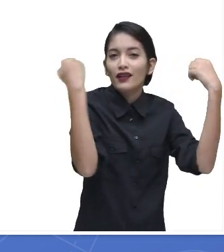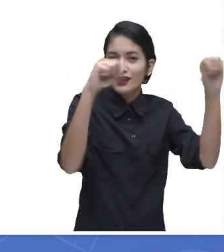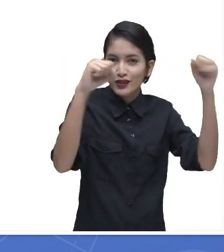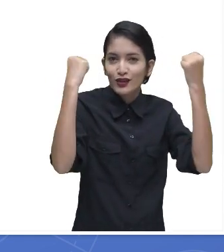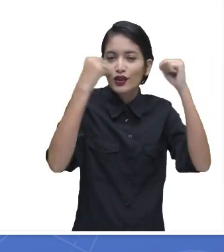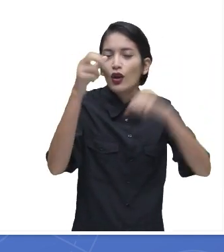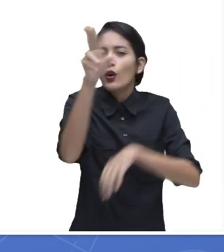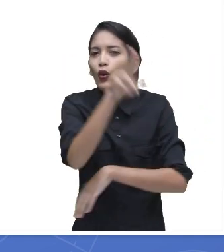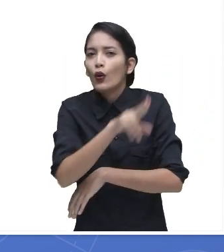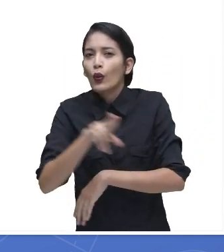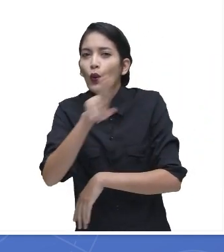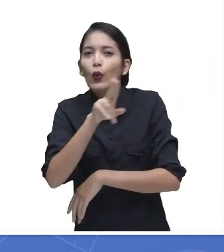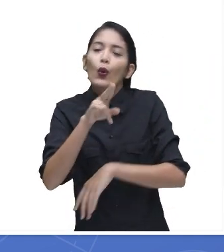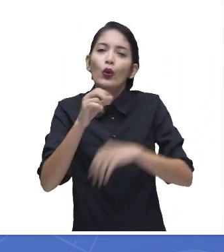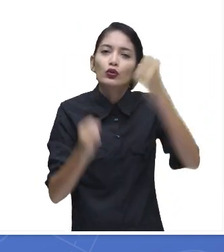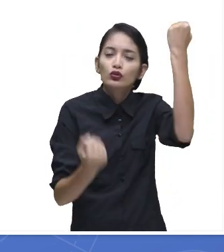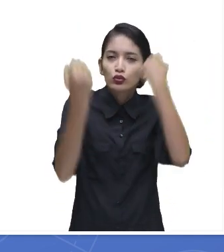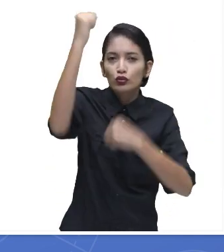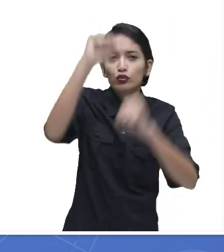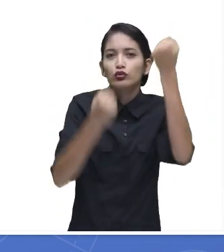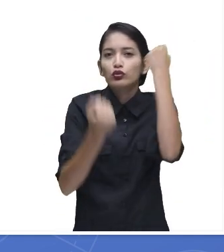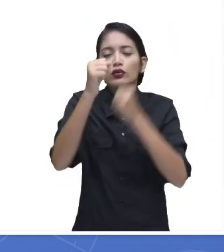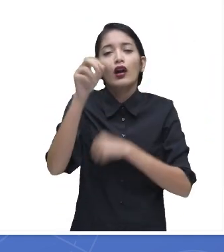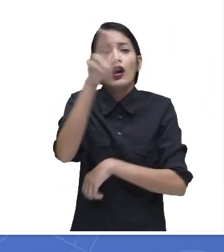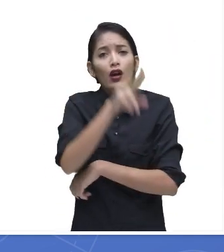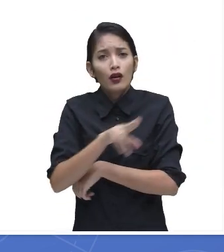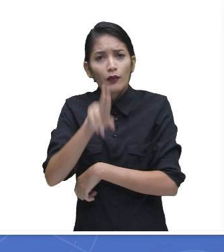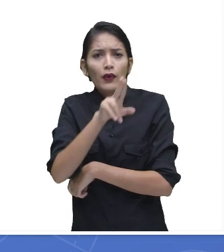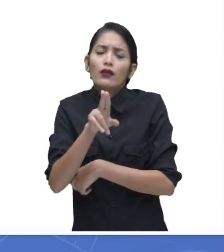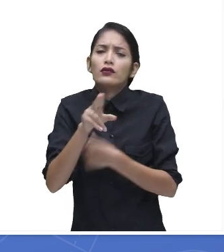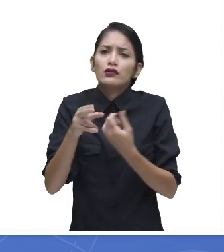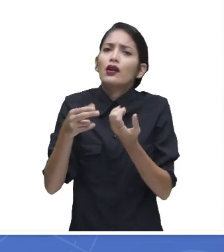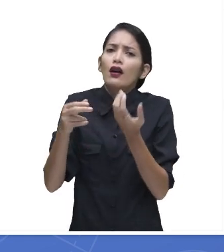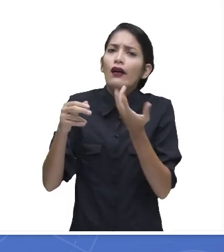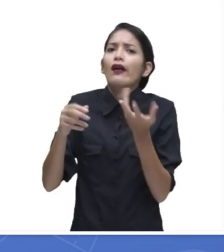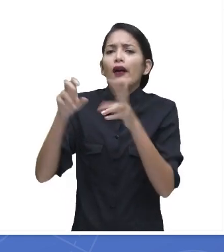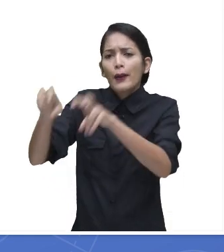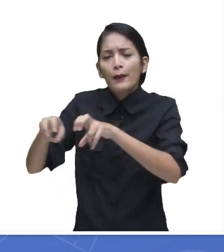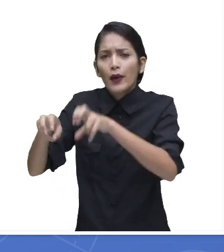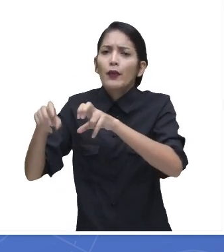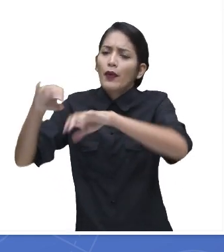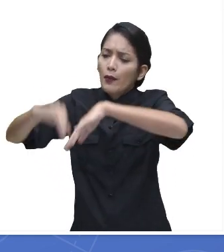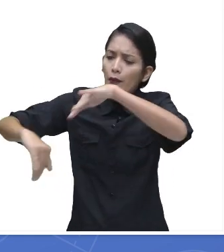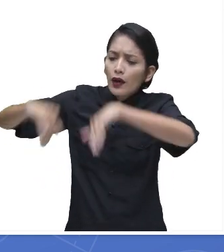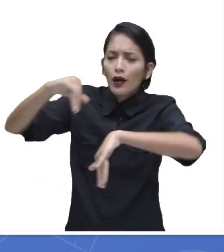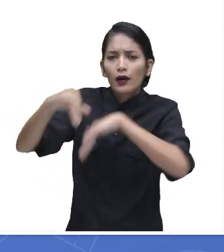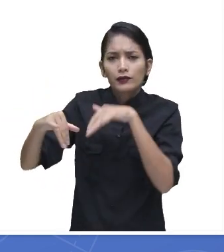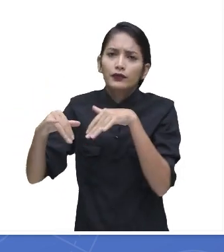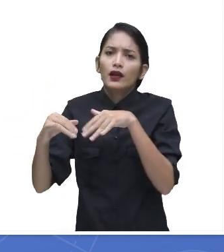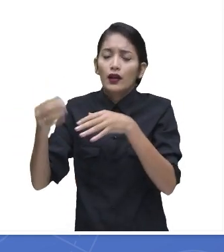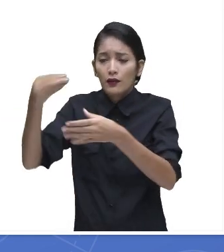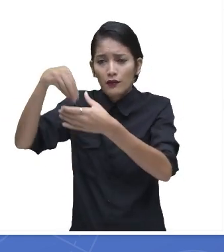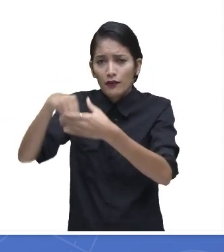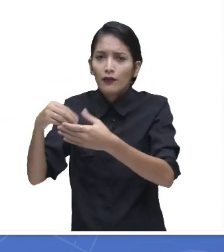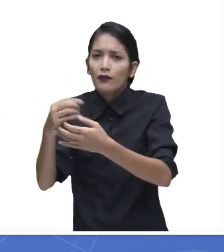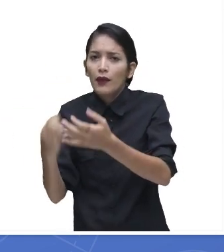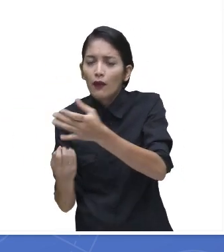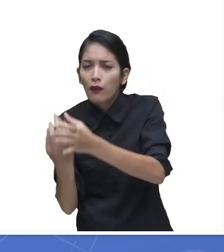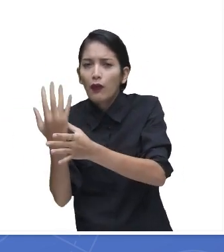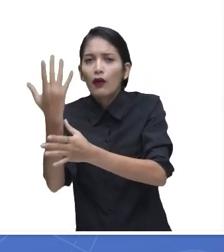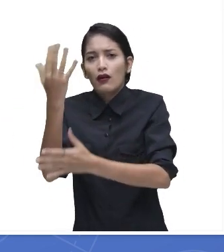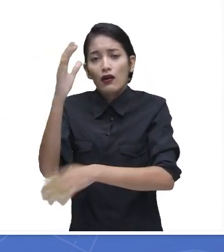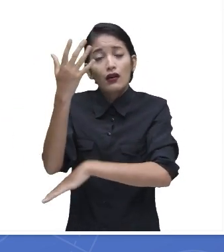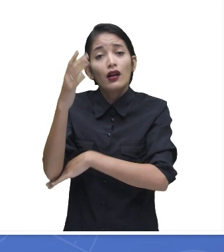uso de máquinas para realizar o processo de plantio, de colheita, e isso acaba substituindo o trabalho humano. Então